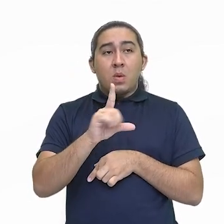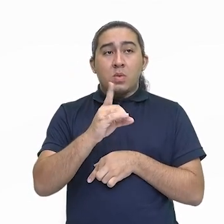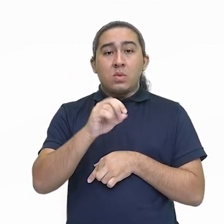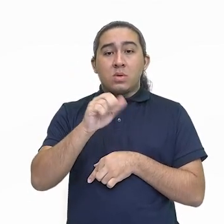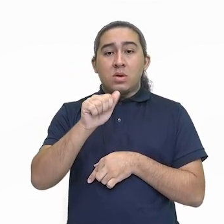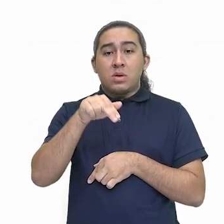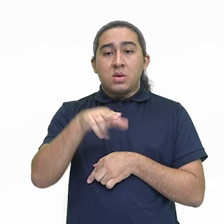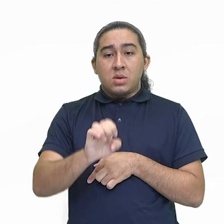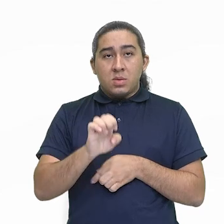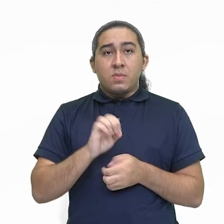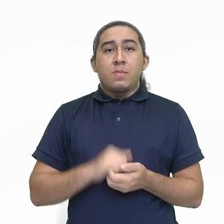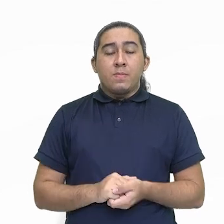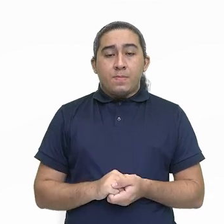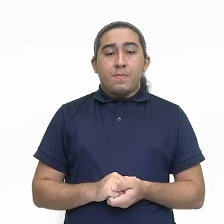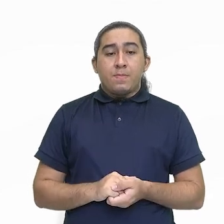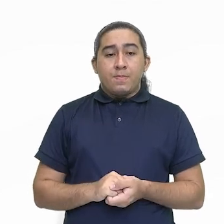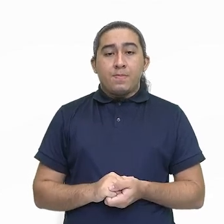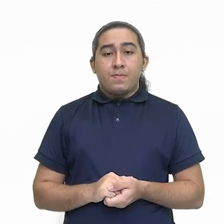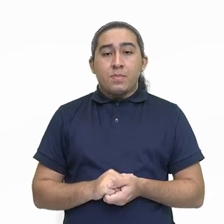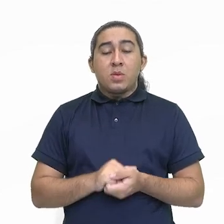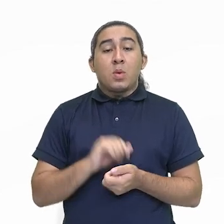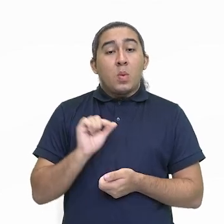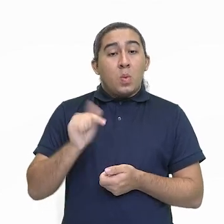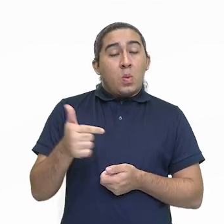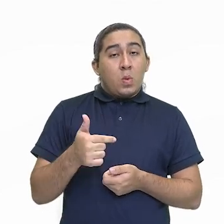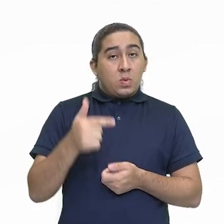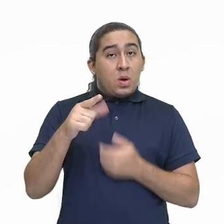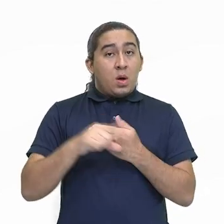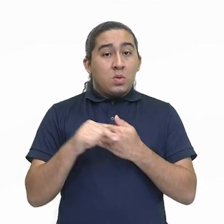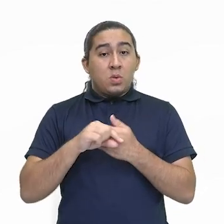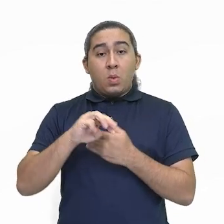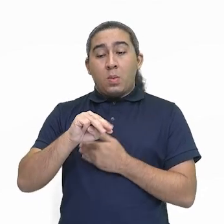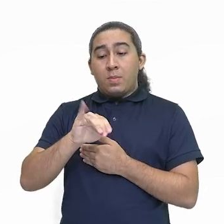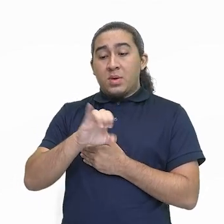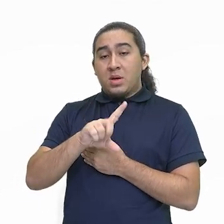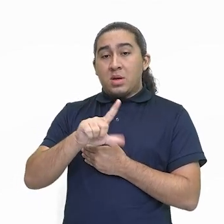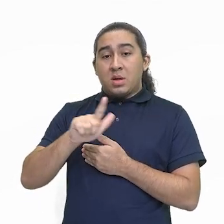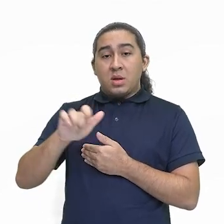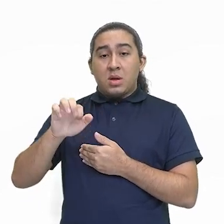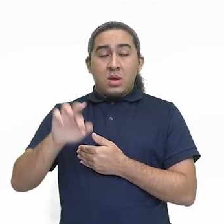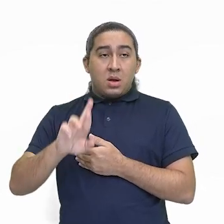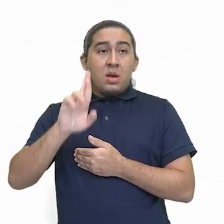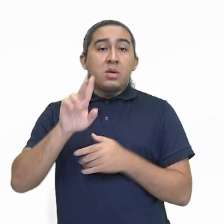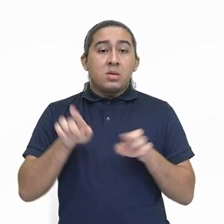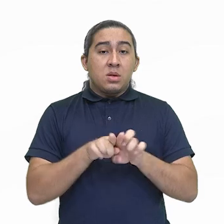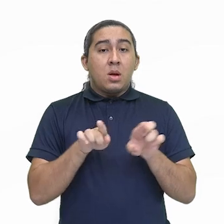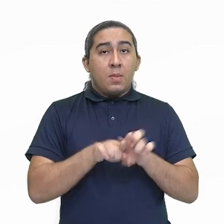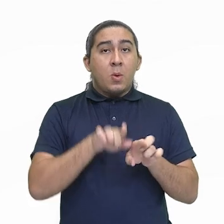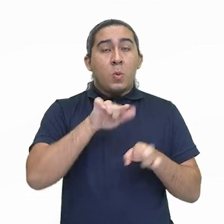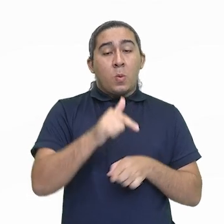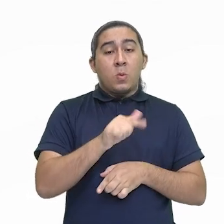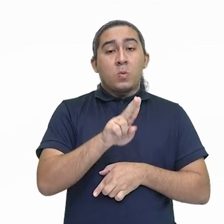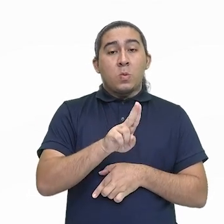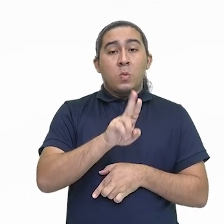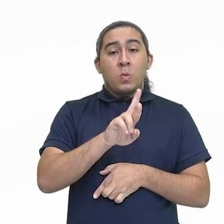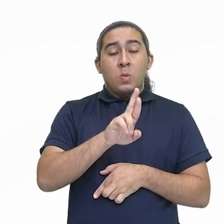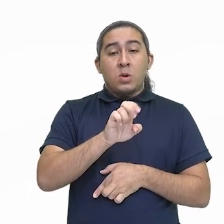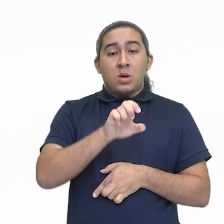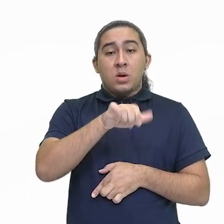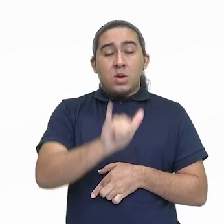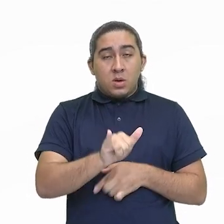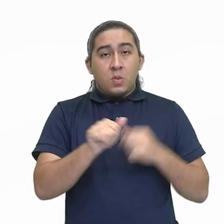O Miller era estudante de química, que delineou um experimento com a ajuda do seu professor, né, o